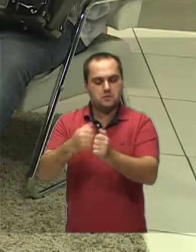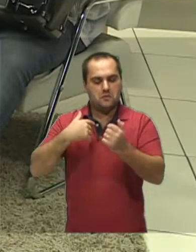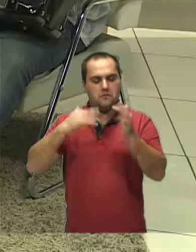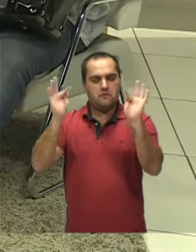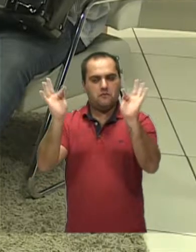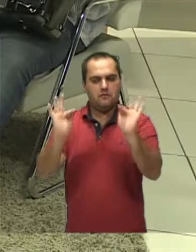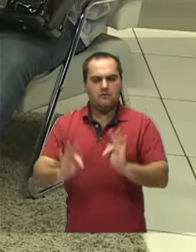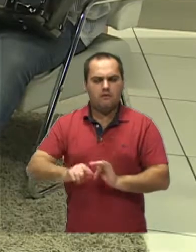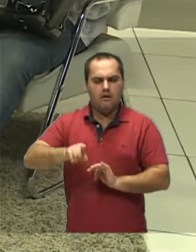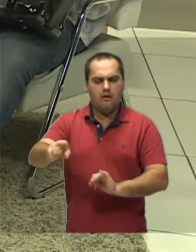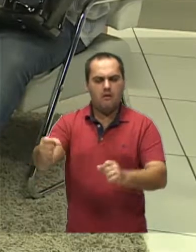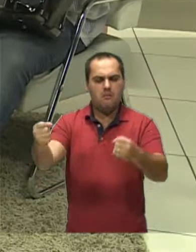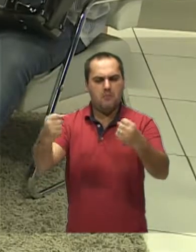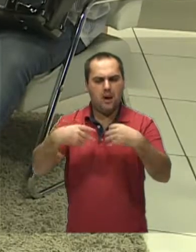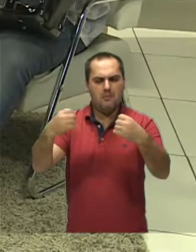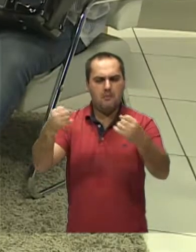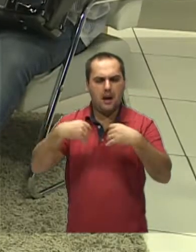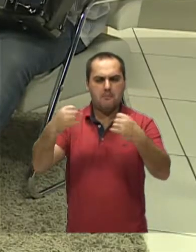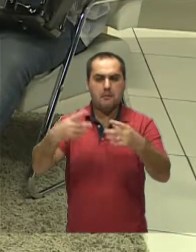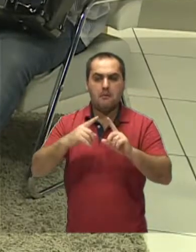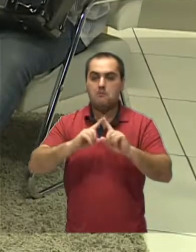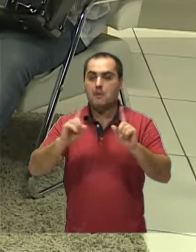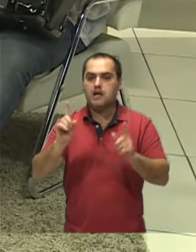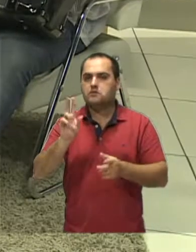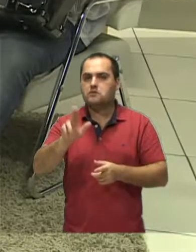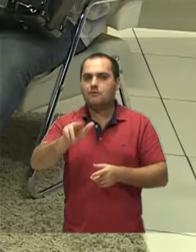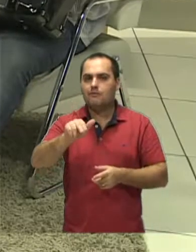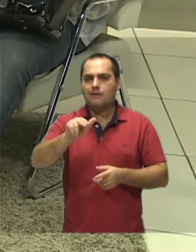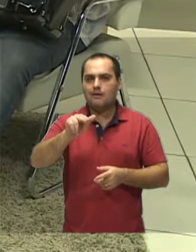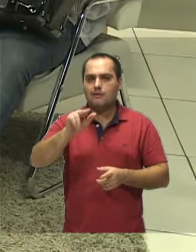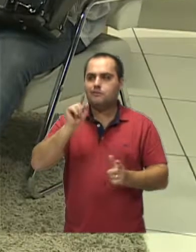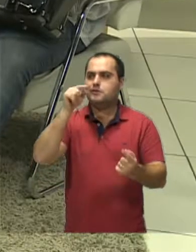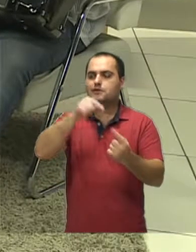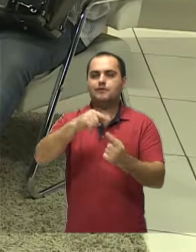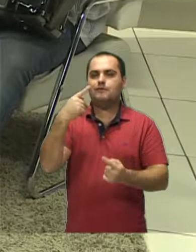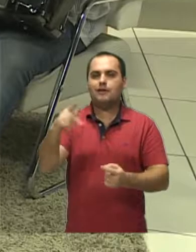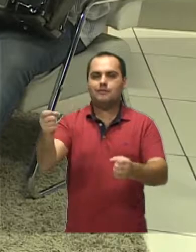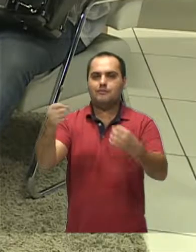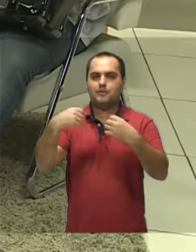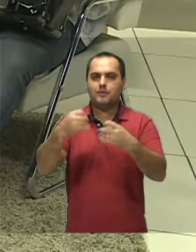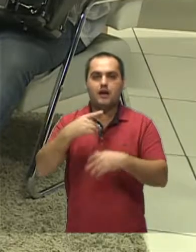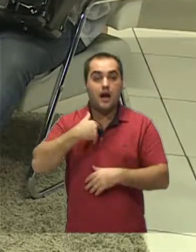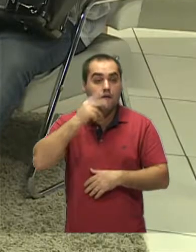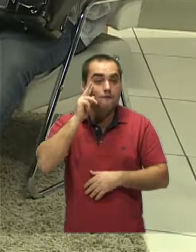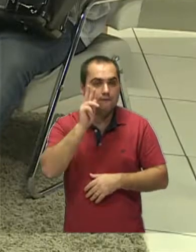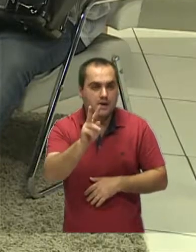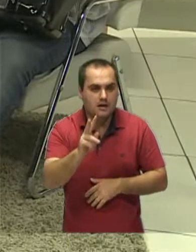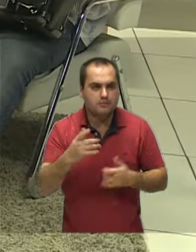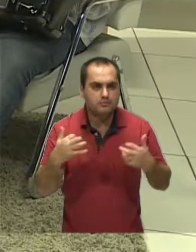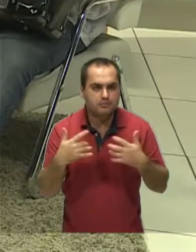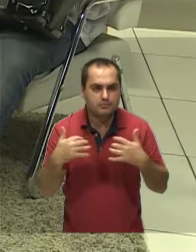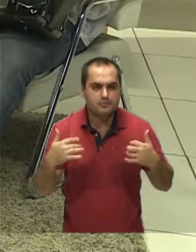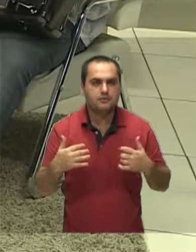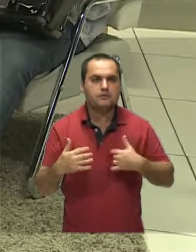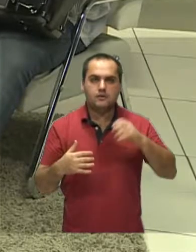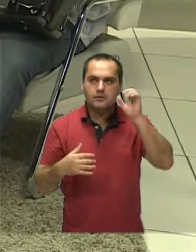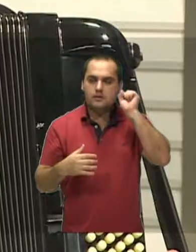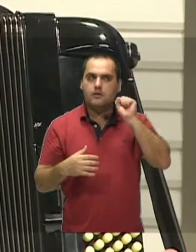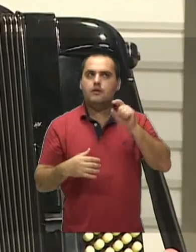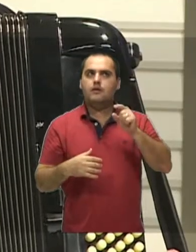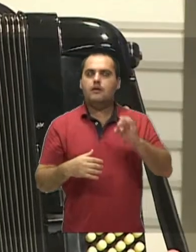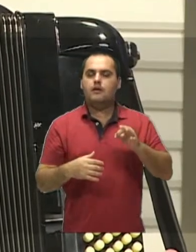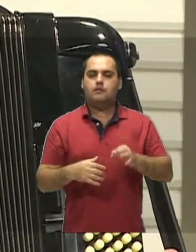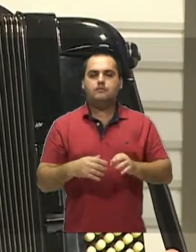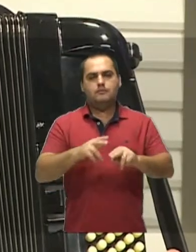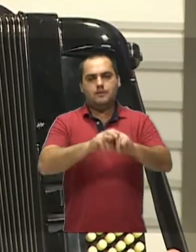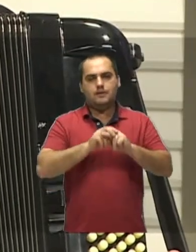me ensinou muito sem saber que me ensinou. Só pelos exemplos, pelos shows e pelos discos que ele gravou. Então, grato a todo